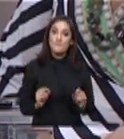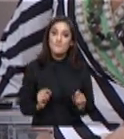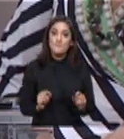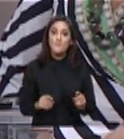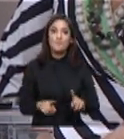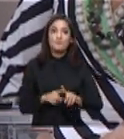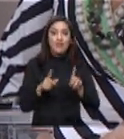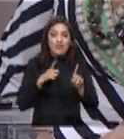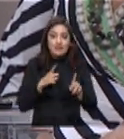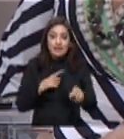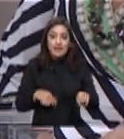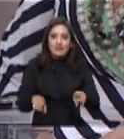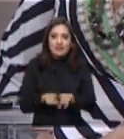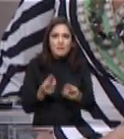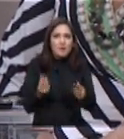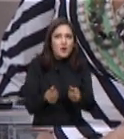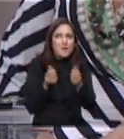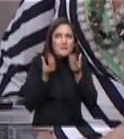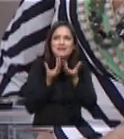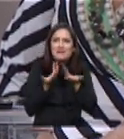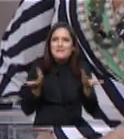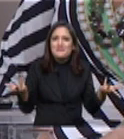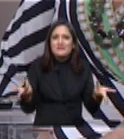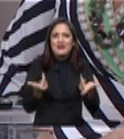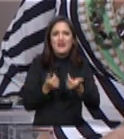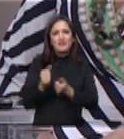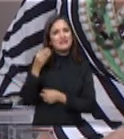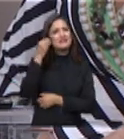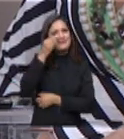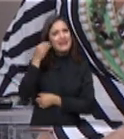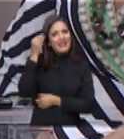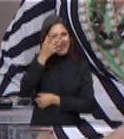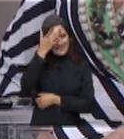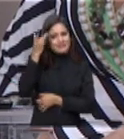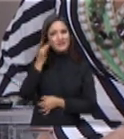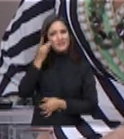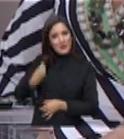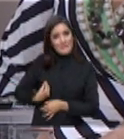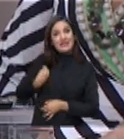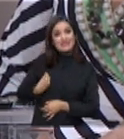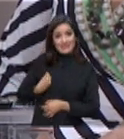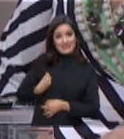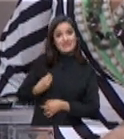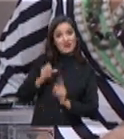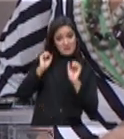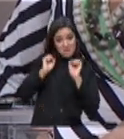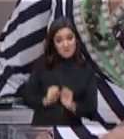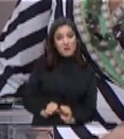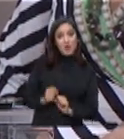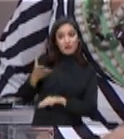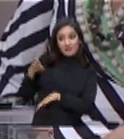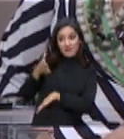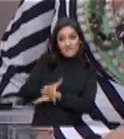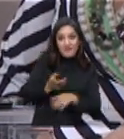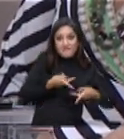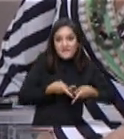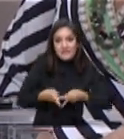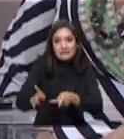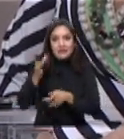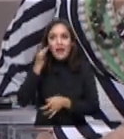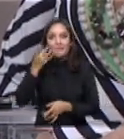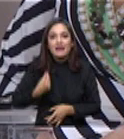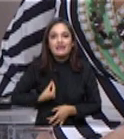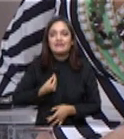exclui a riqueza da experiência presencial daqueles que têm disponibilidade de visitar a sede